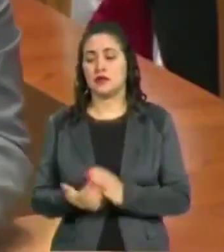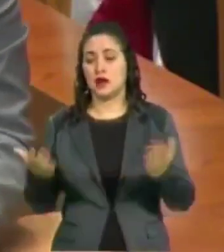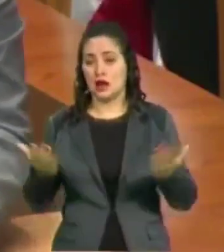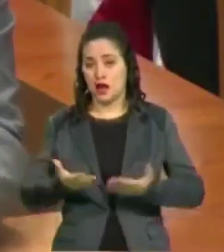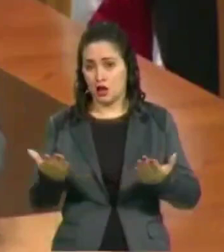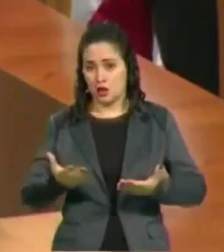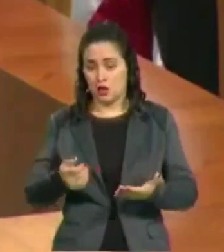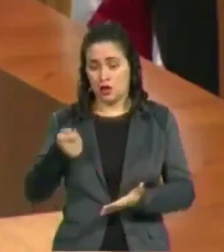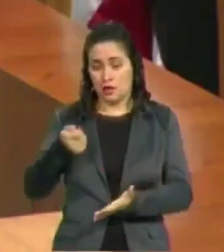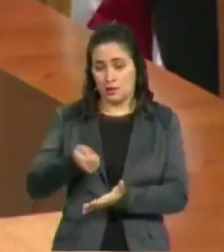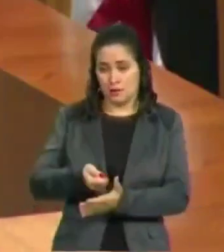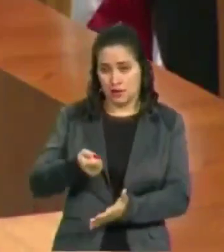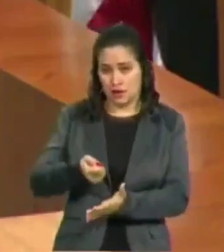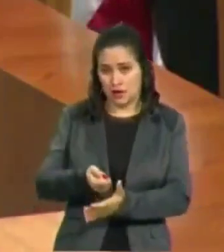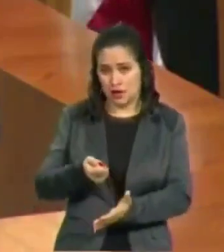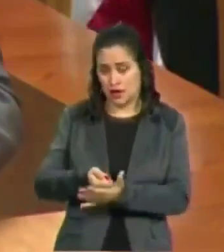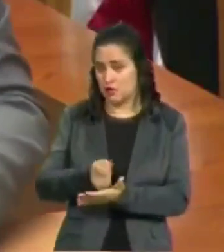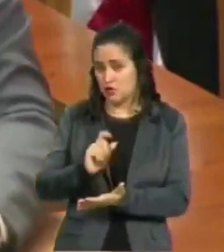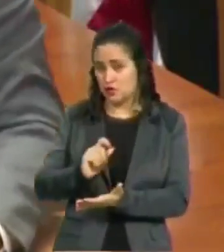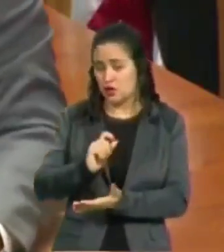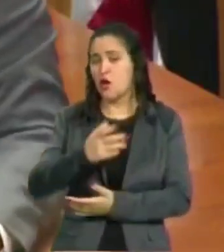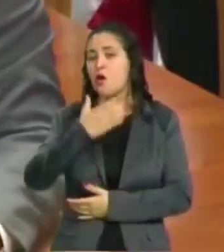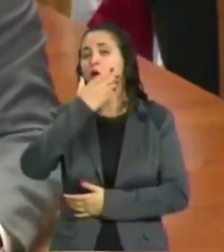agora para o agressor